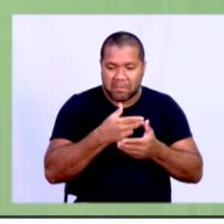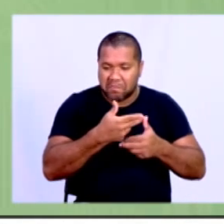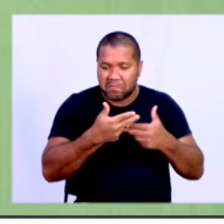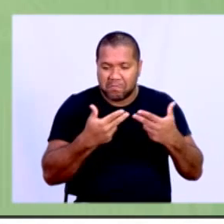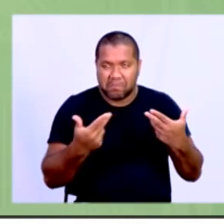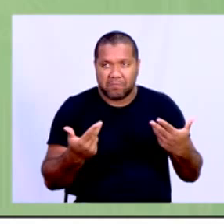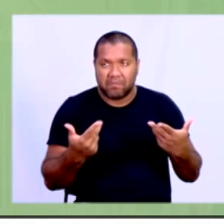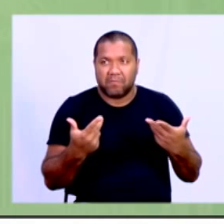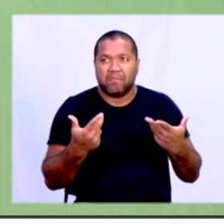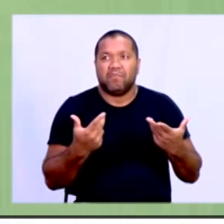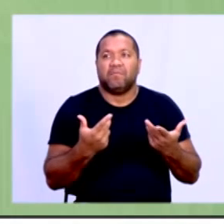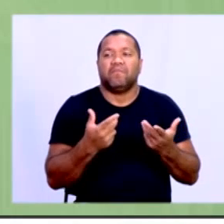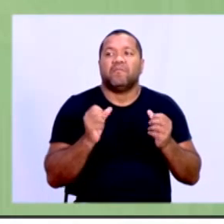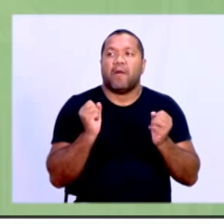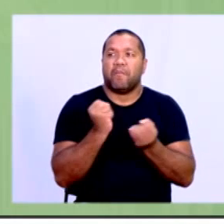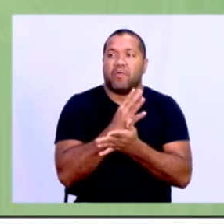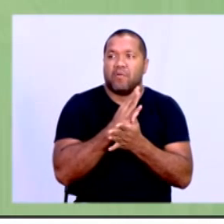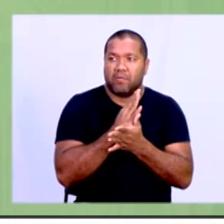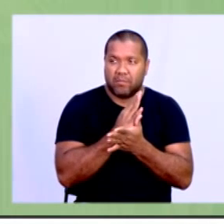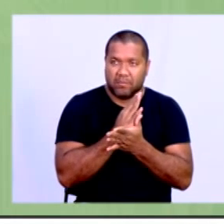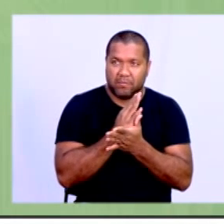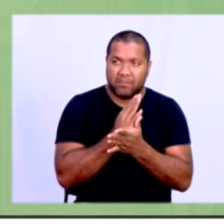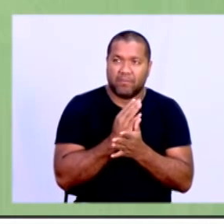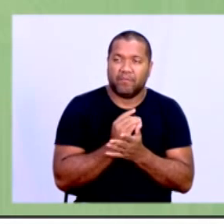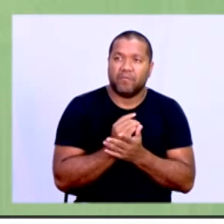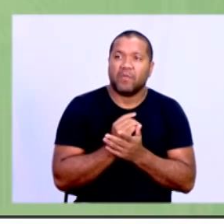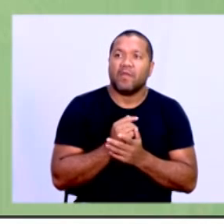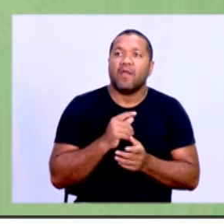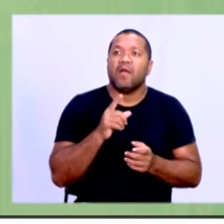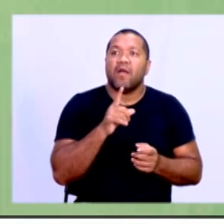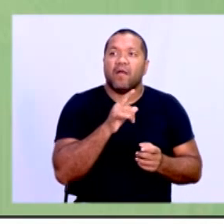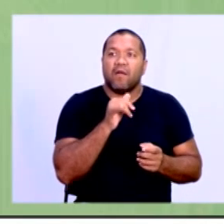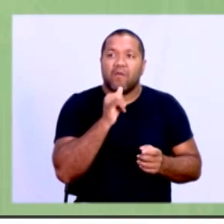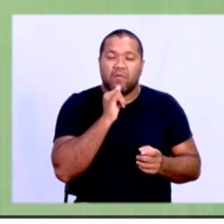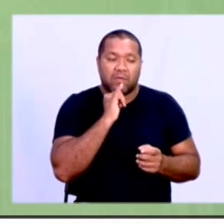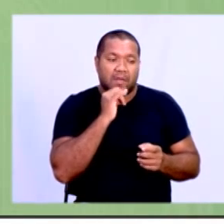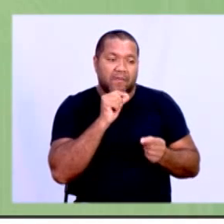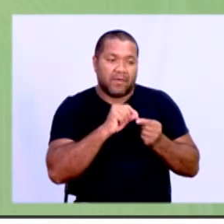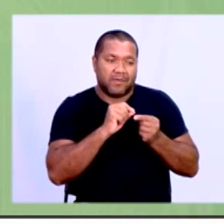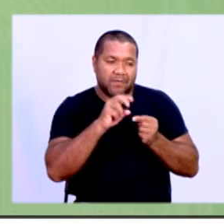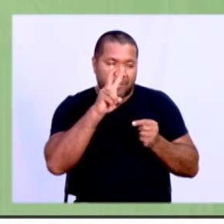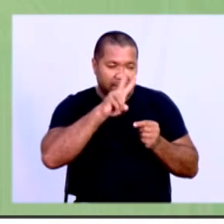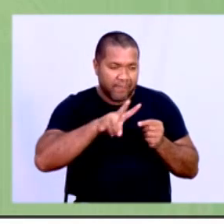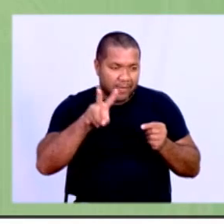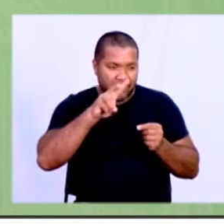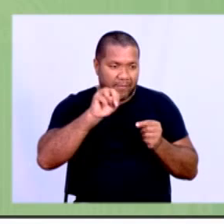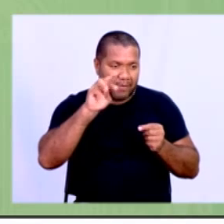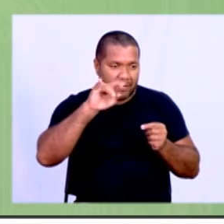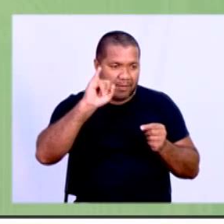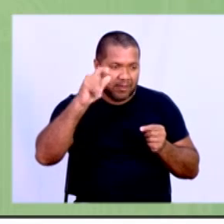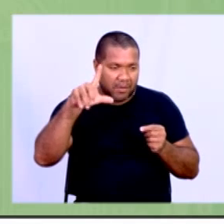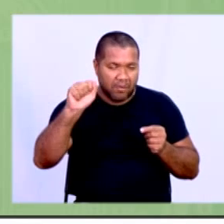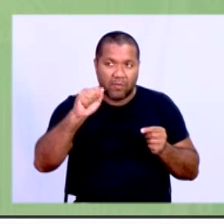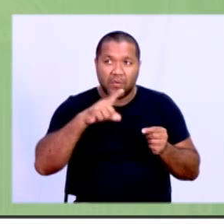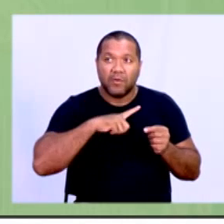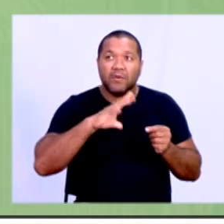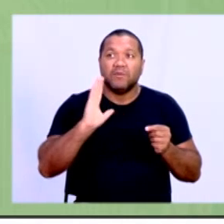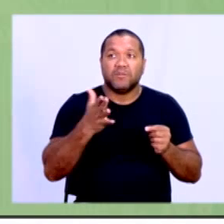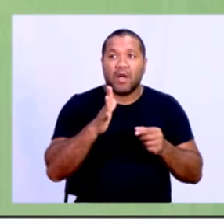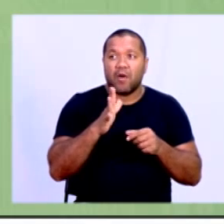algum tipo de layout já pronto, eu vou estar fazendo isso no visão. Já o